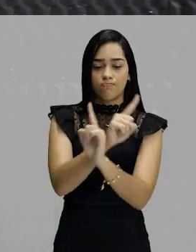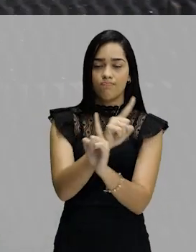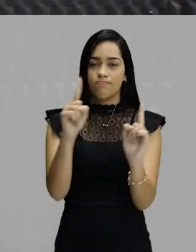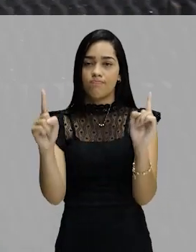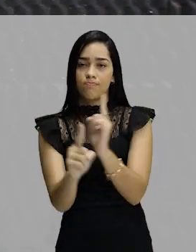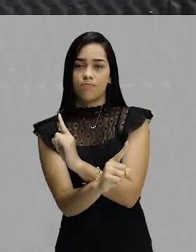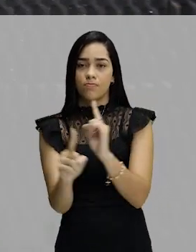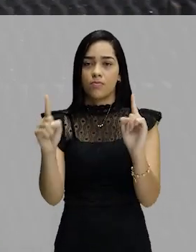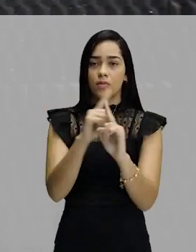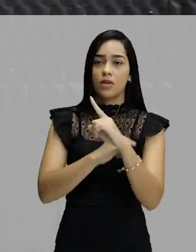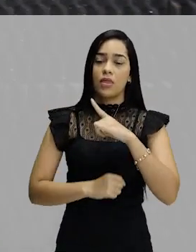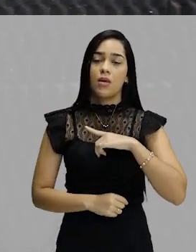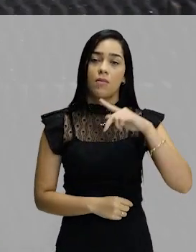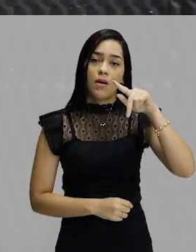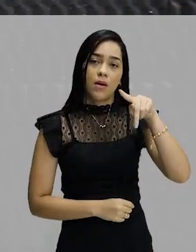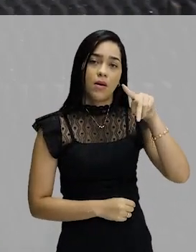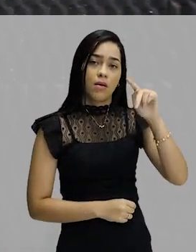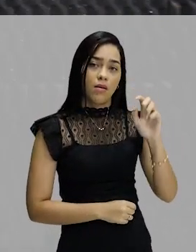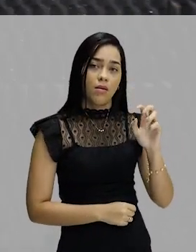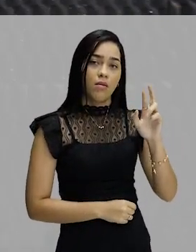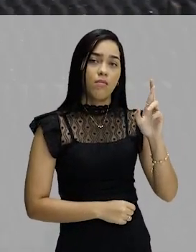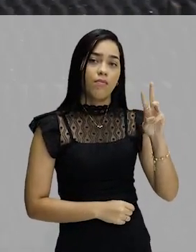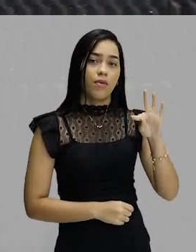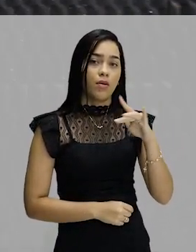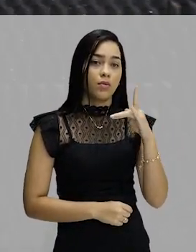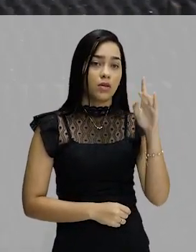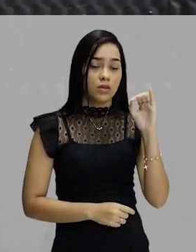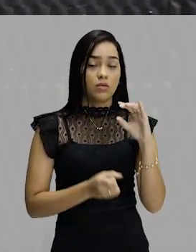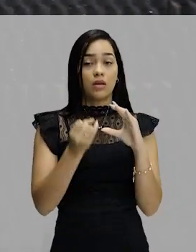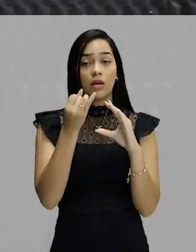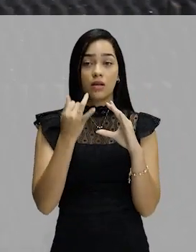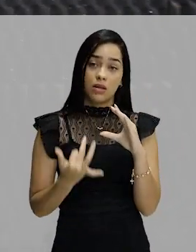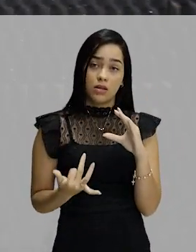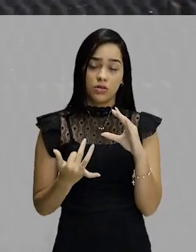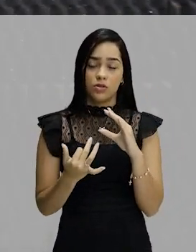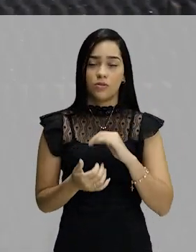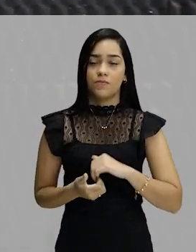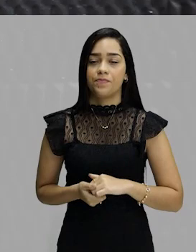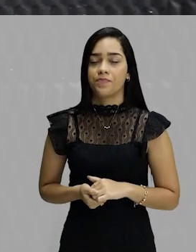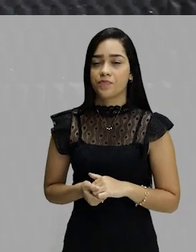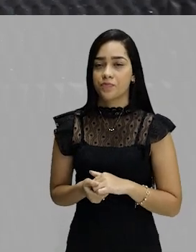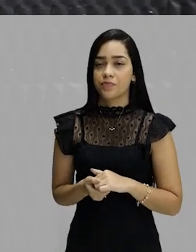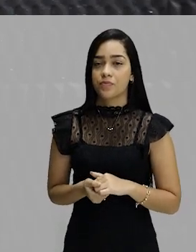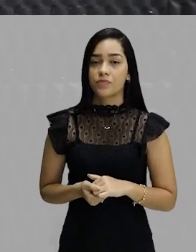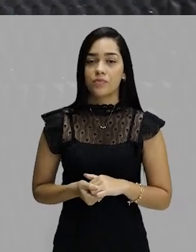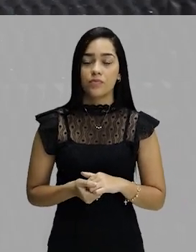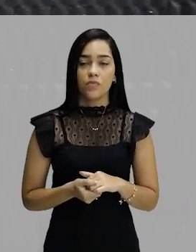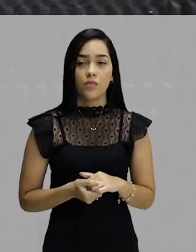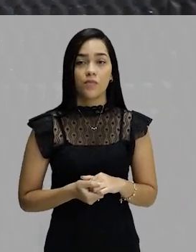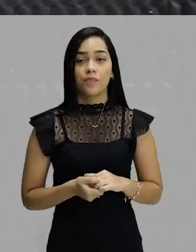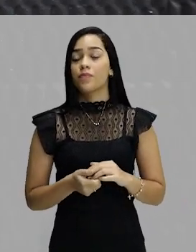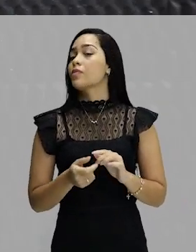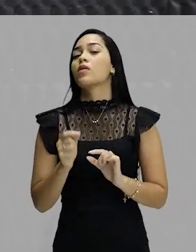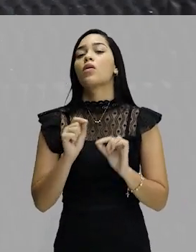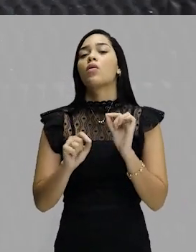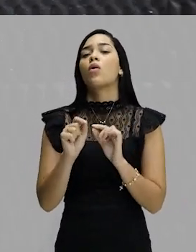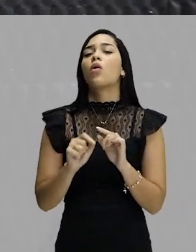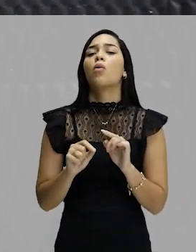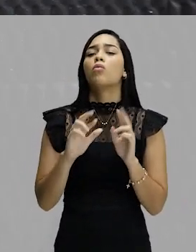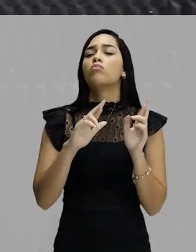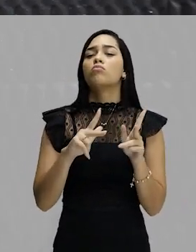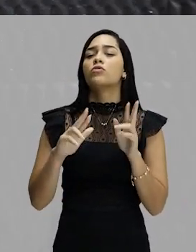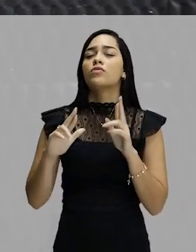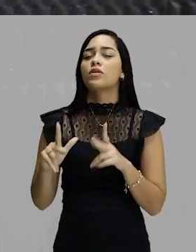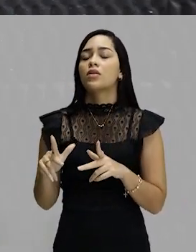uma permuta. Tá? Então, essas são as características de um problema de permutação. Tá? E assim, como é que a gente